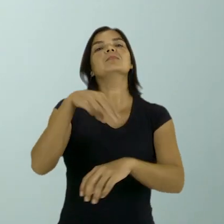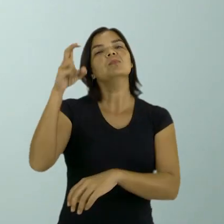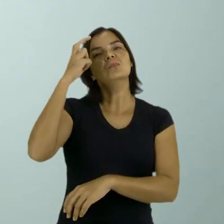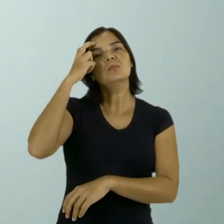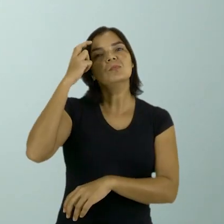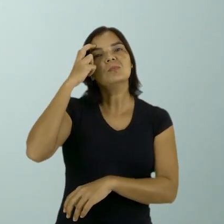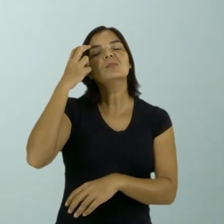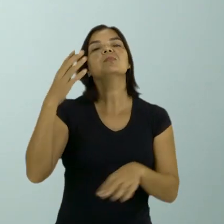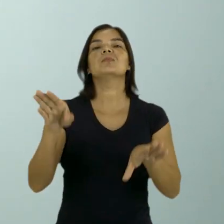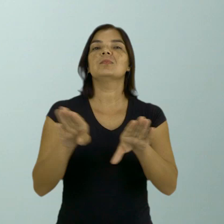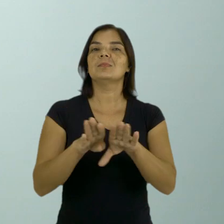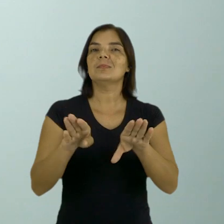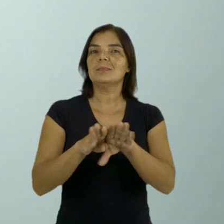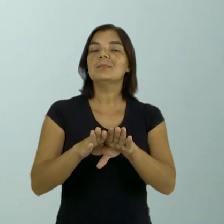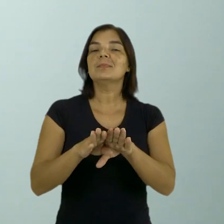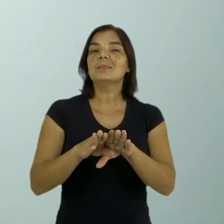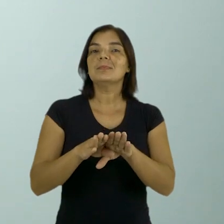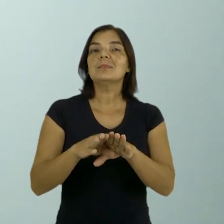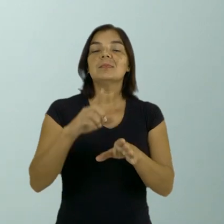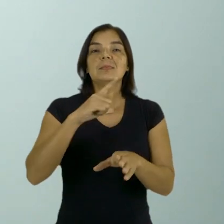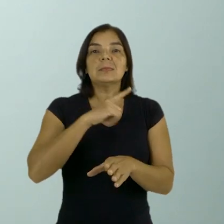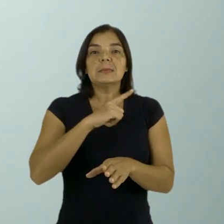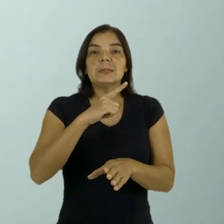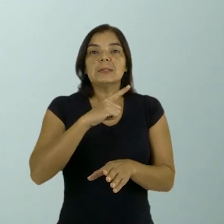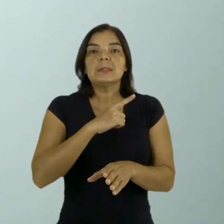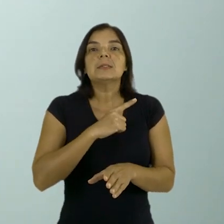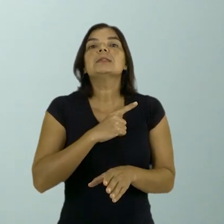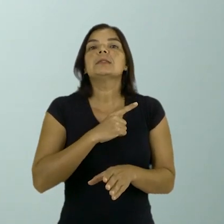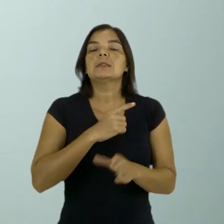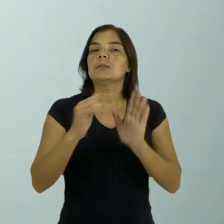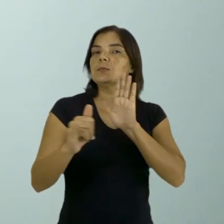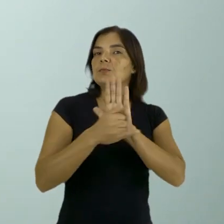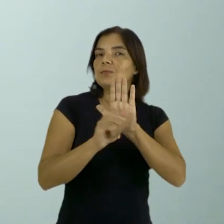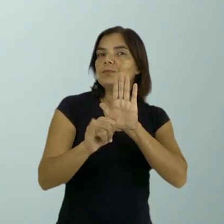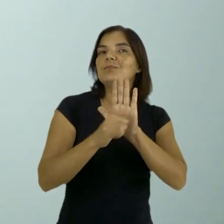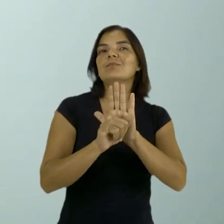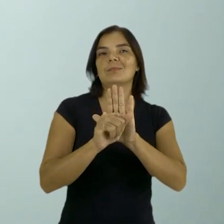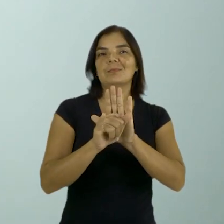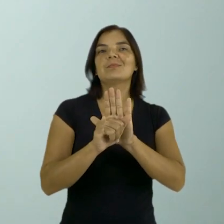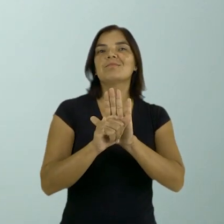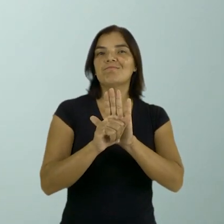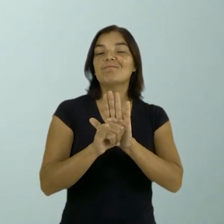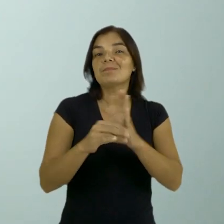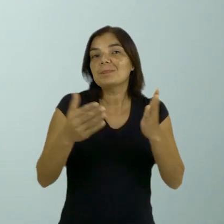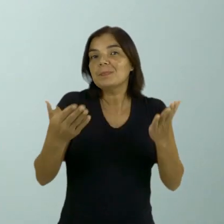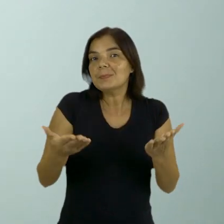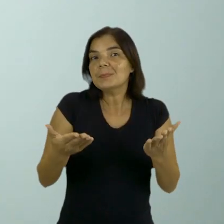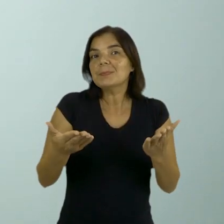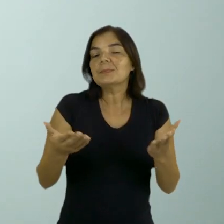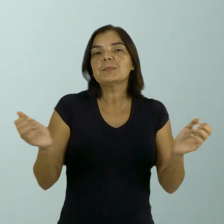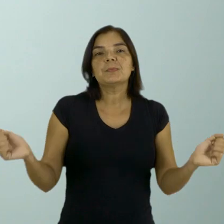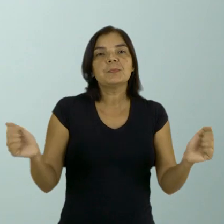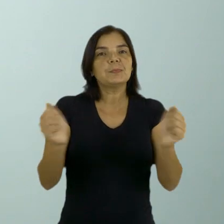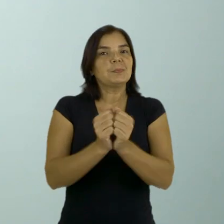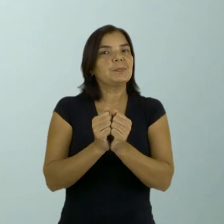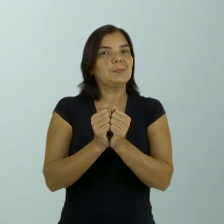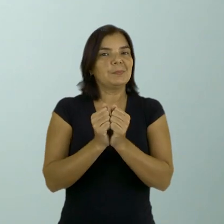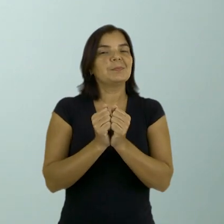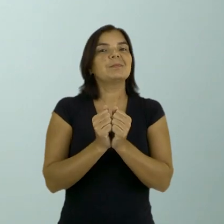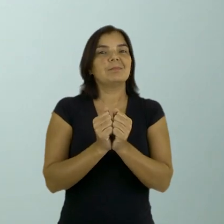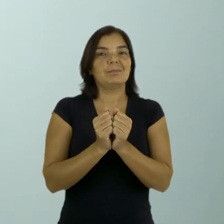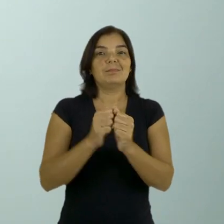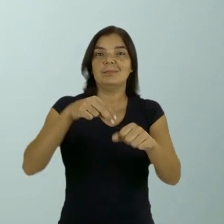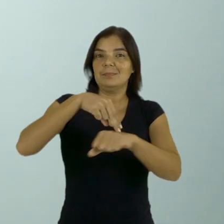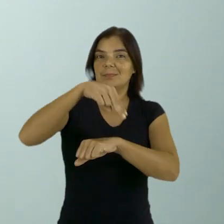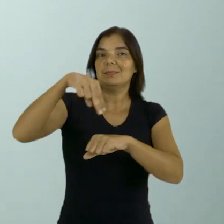culturais, que marcam, que são a identidade deles, desse povo. Então, junto, tudo isso se